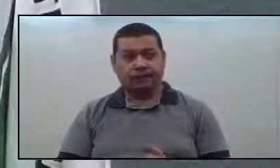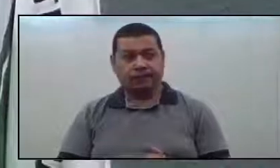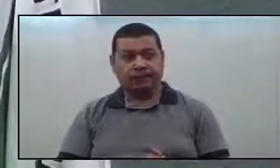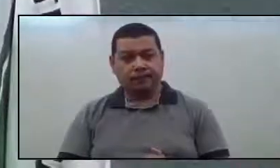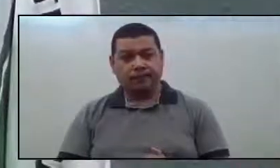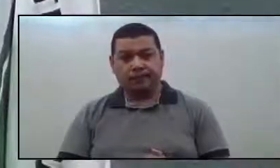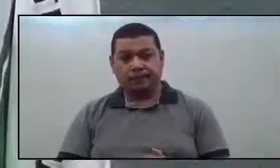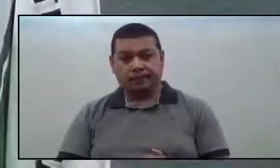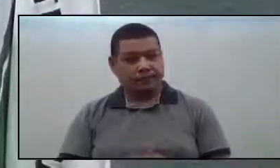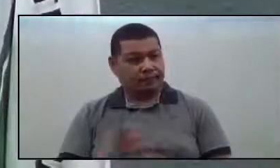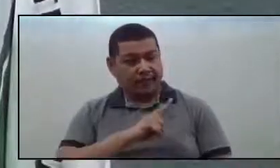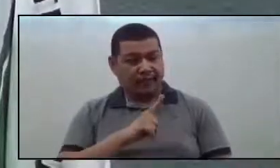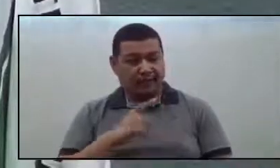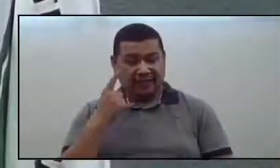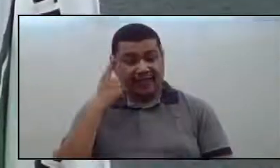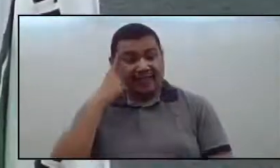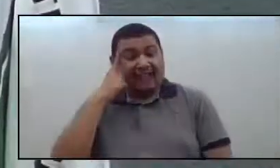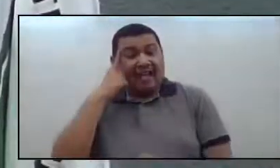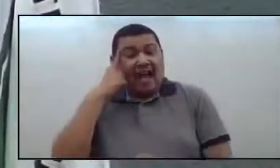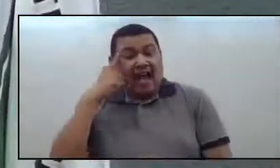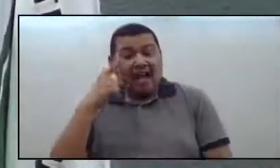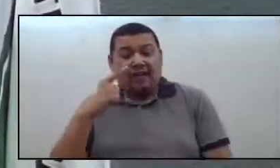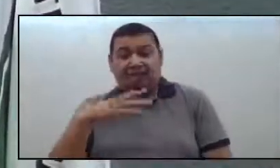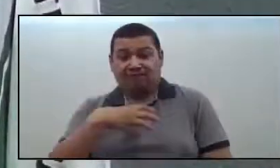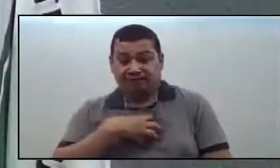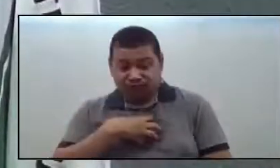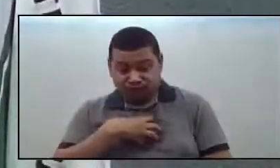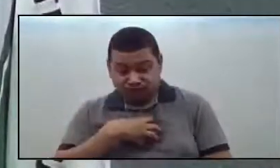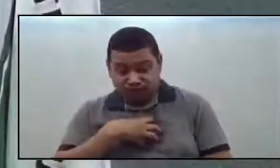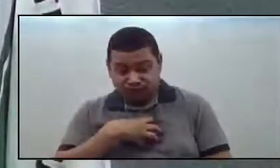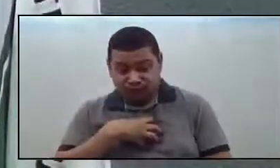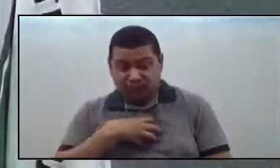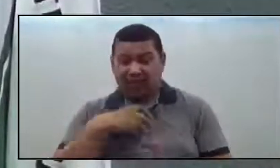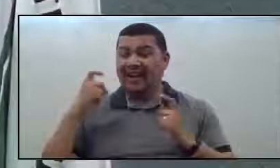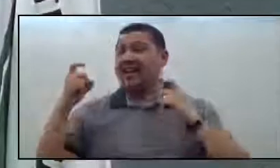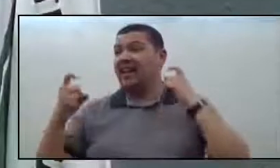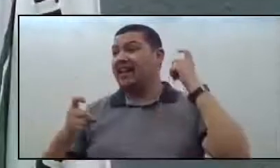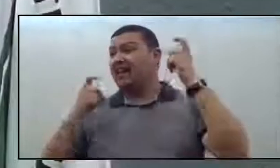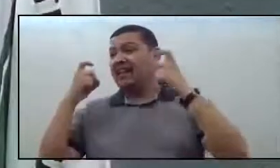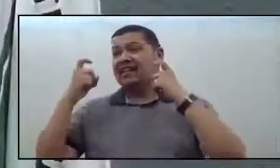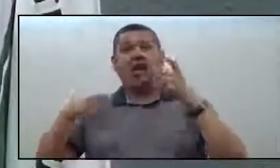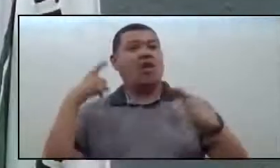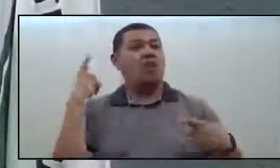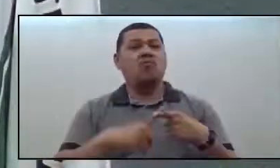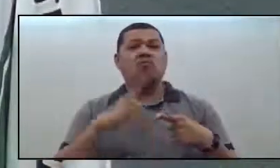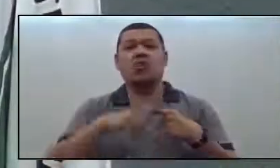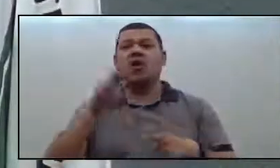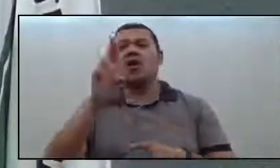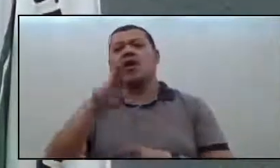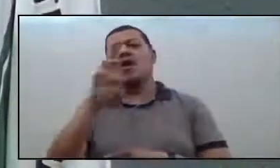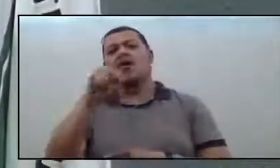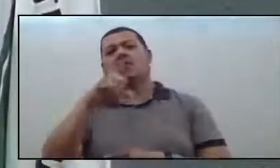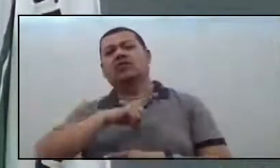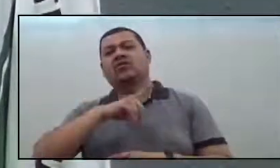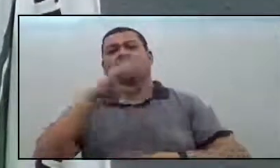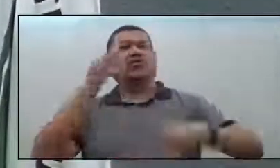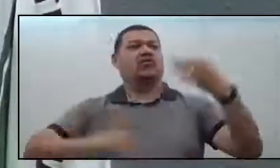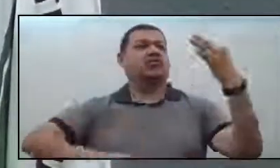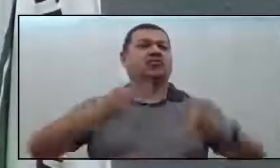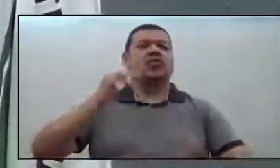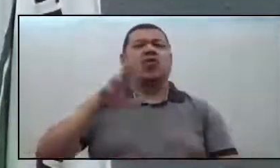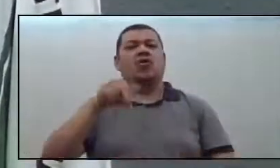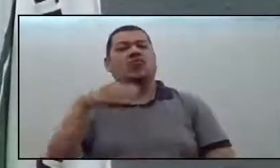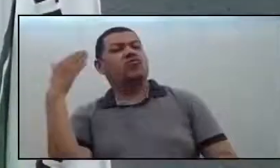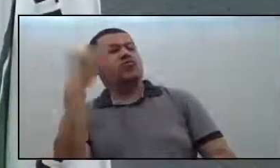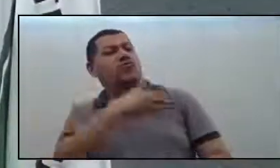com psicológico abatido, porque nunca respondeu um processo, nunca foi numa